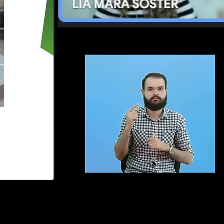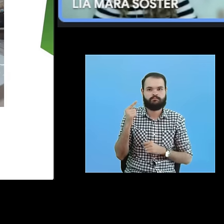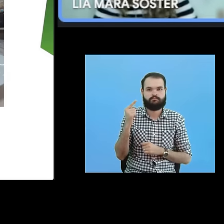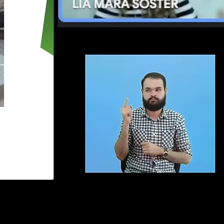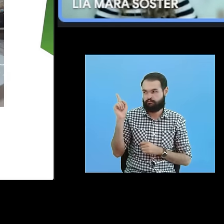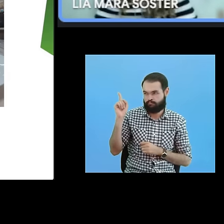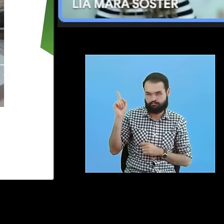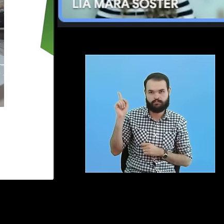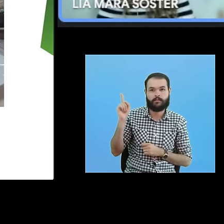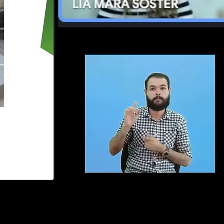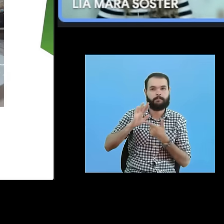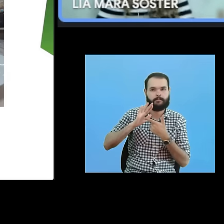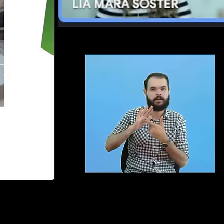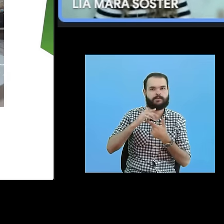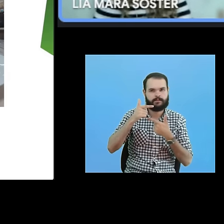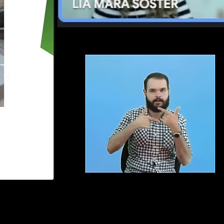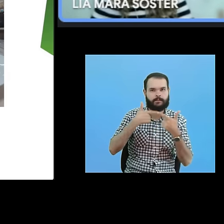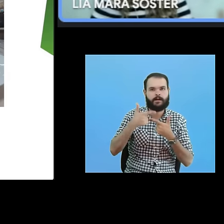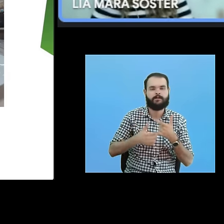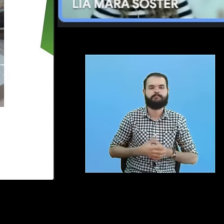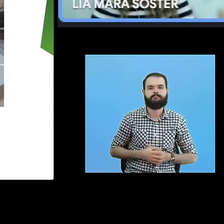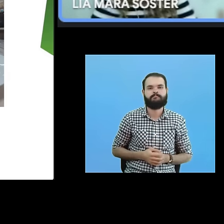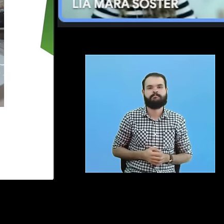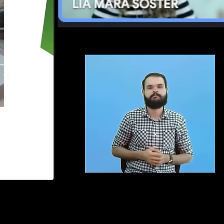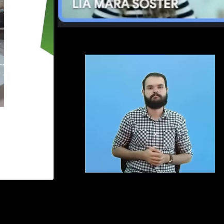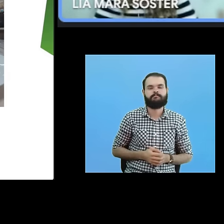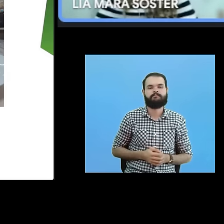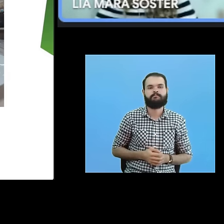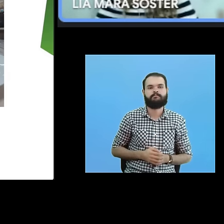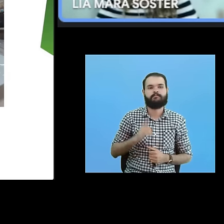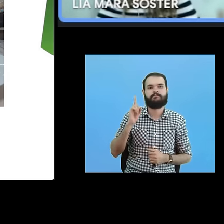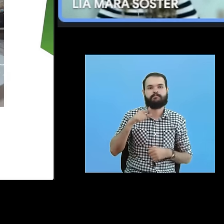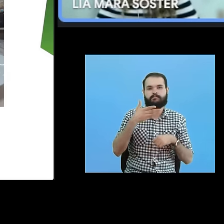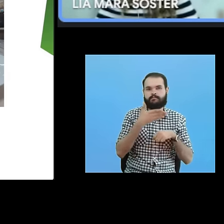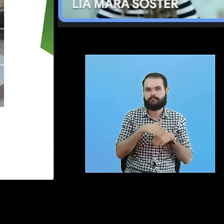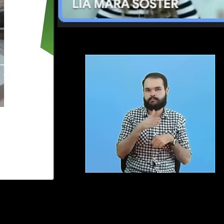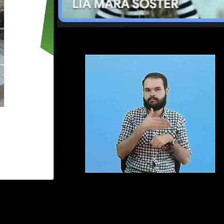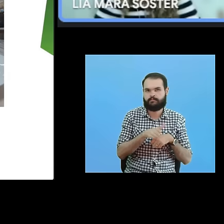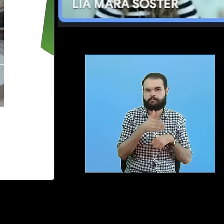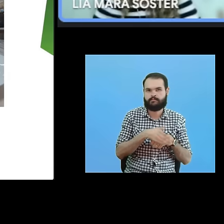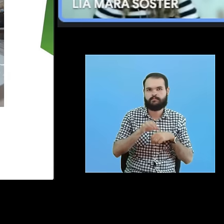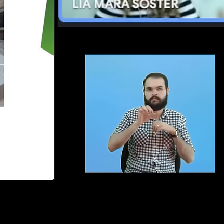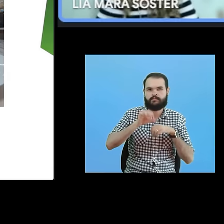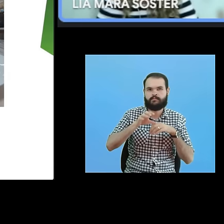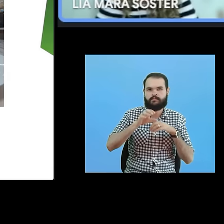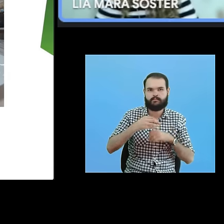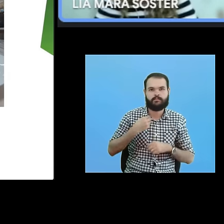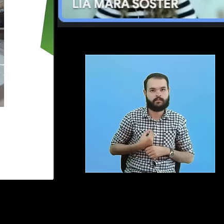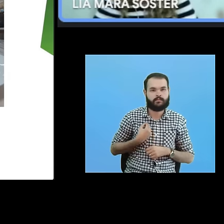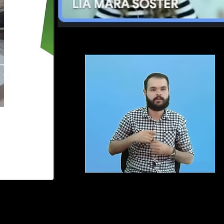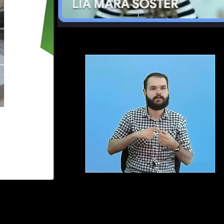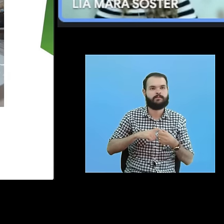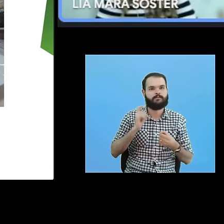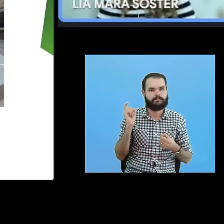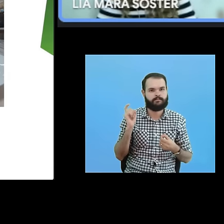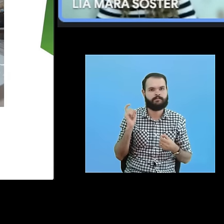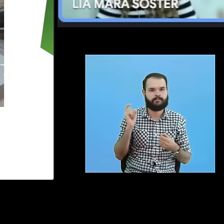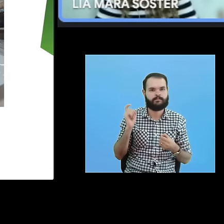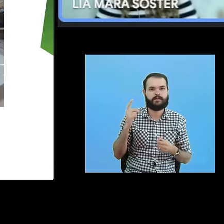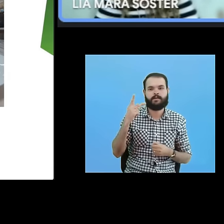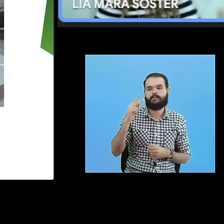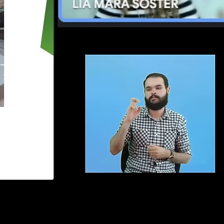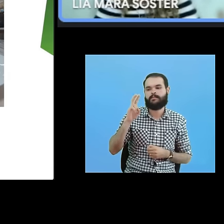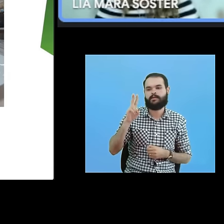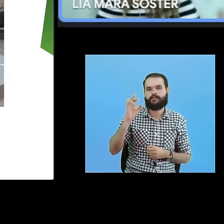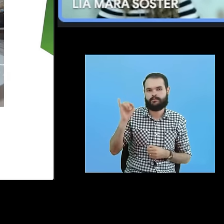desse trabalho. Então, aqui é um exemplo de práticas educativas, né, para uma vida independente, se chama PEV, né, e também